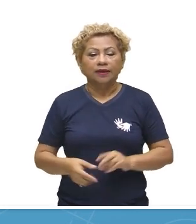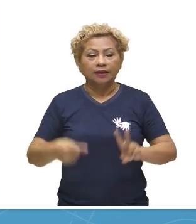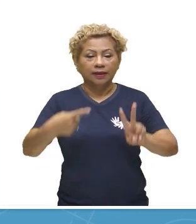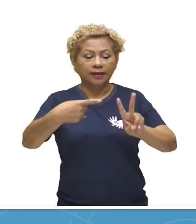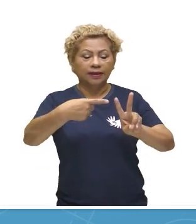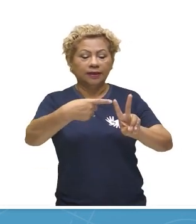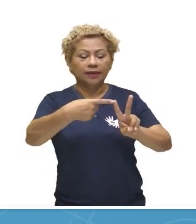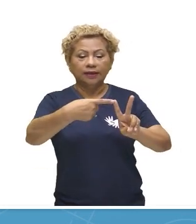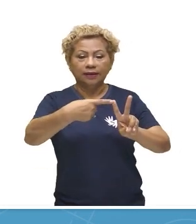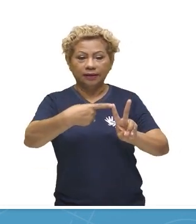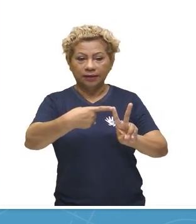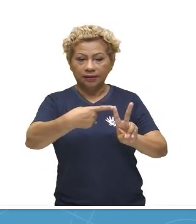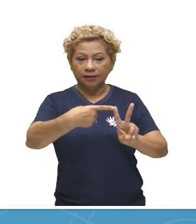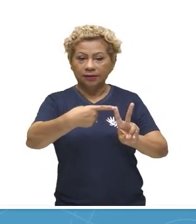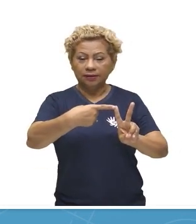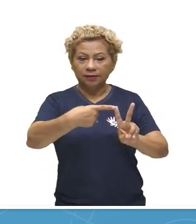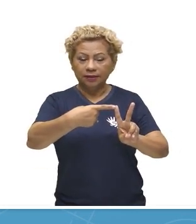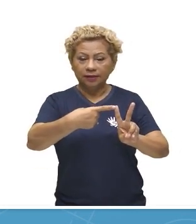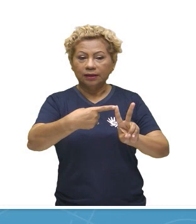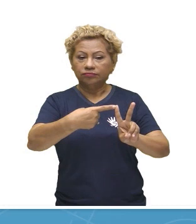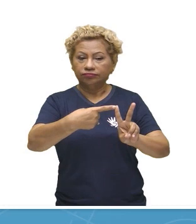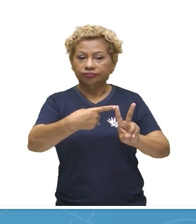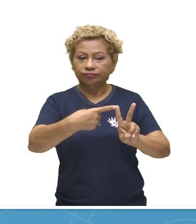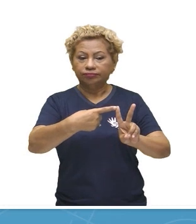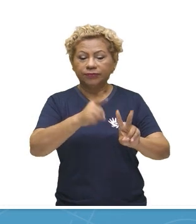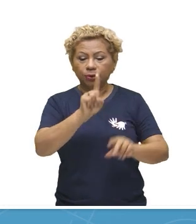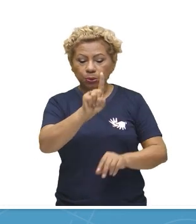Aí, mais na frente aqui, tenho 8 ao